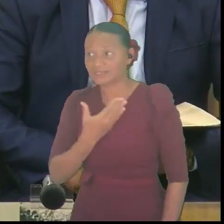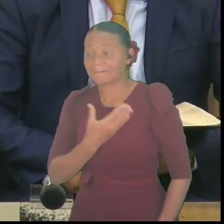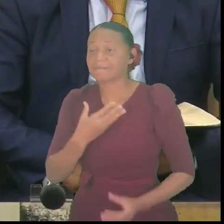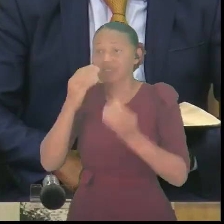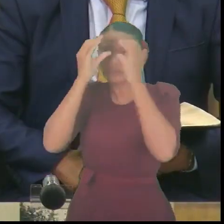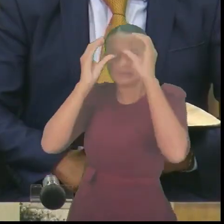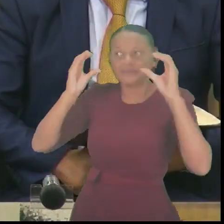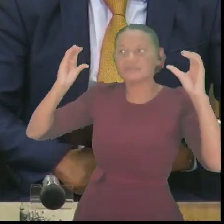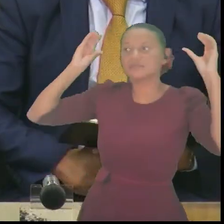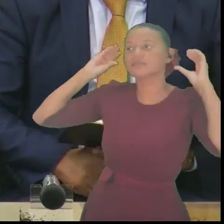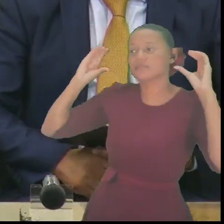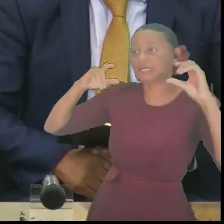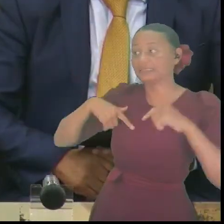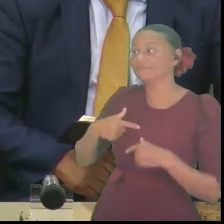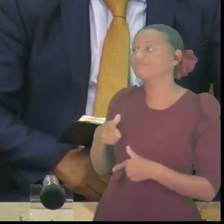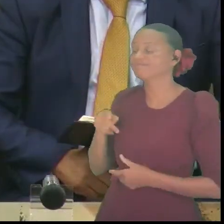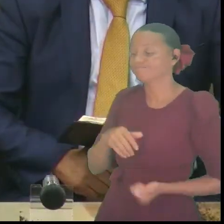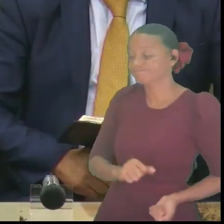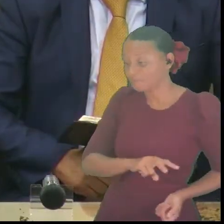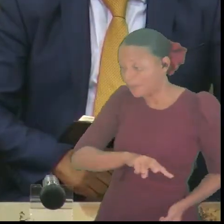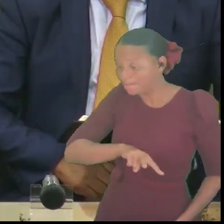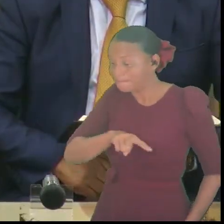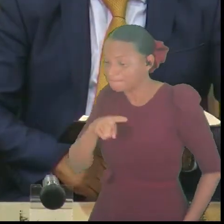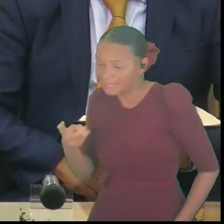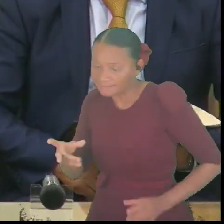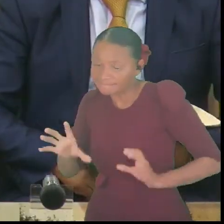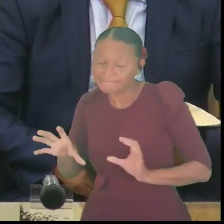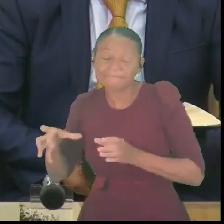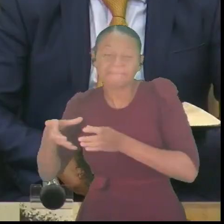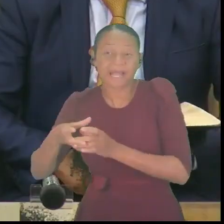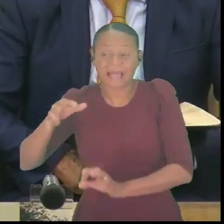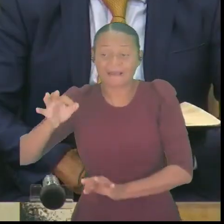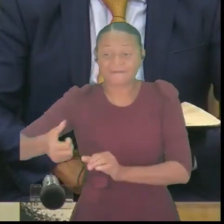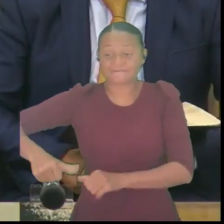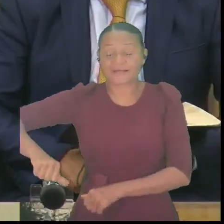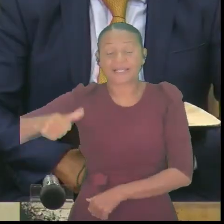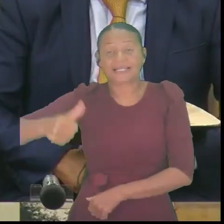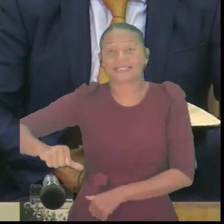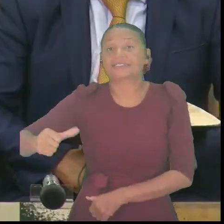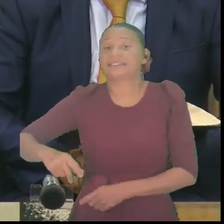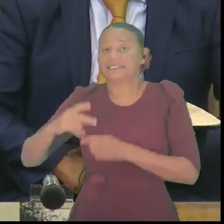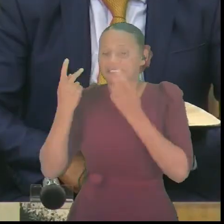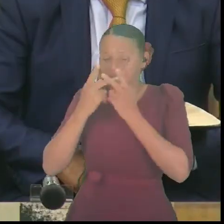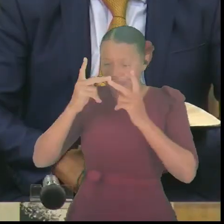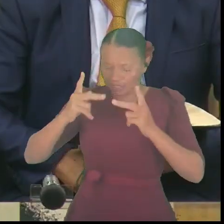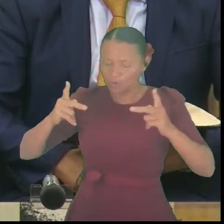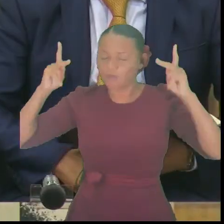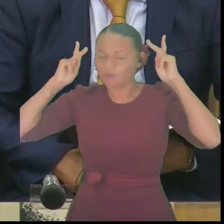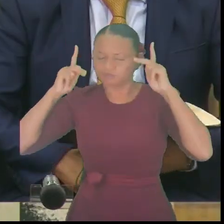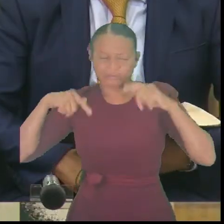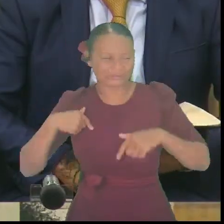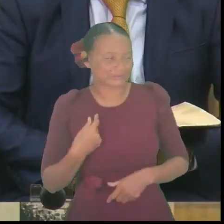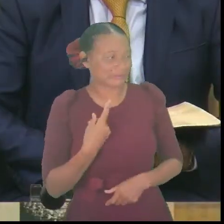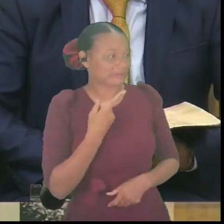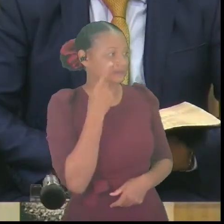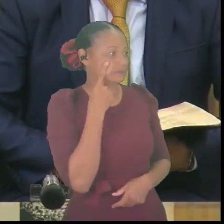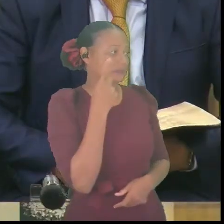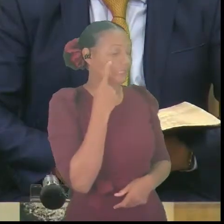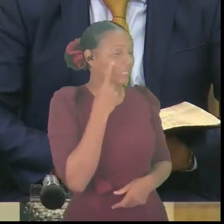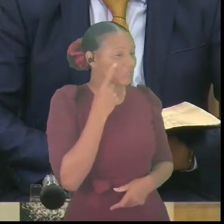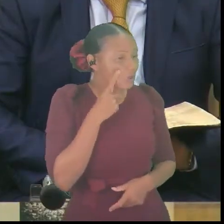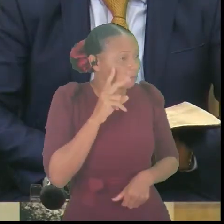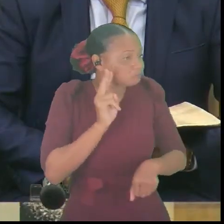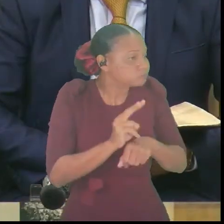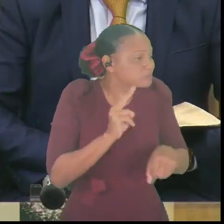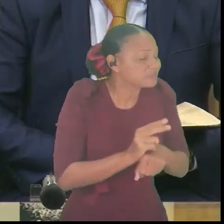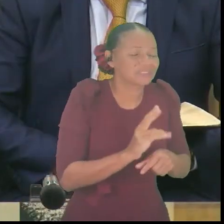aí, quando a petição passou para uma jurisdição romana, Pilatos tentou então de alguma maneira livrar a pele de Jesus,